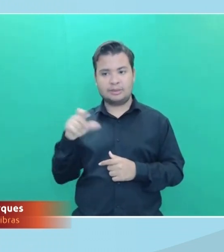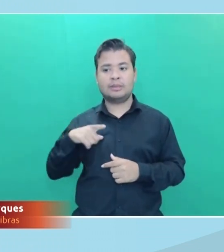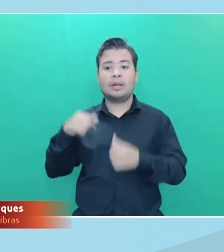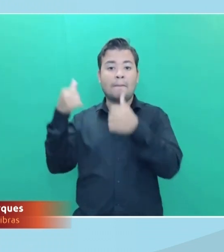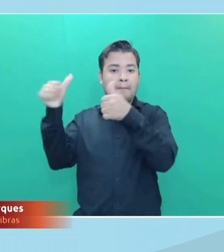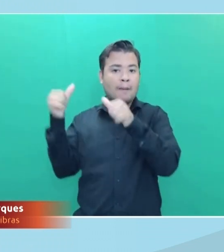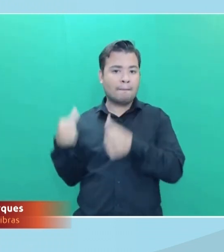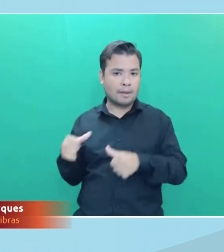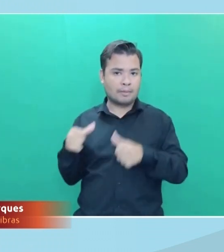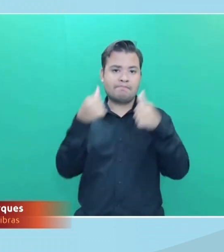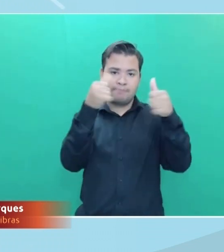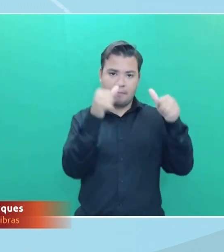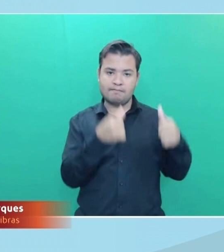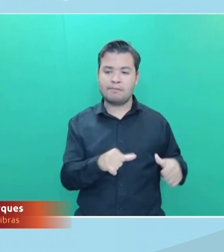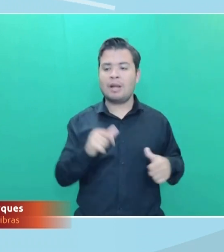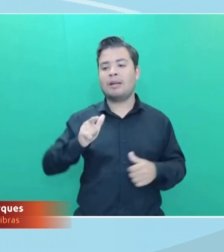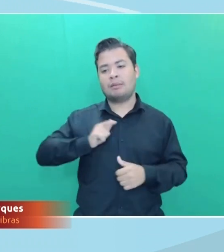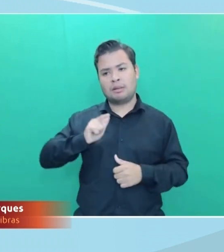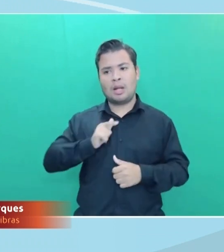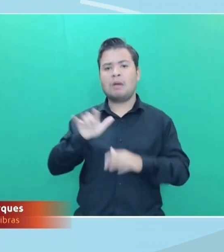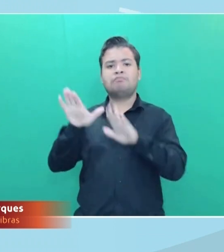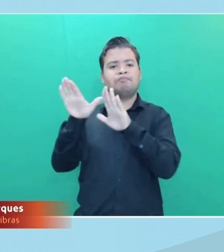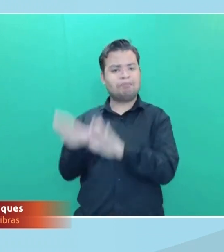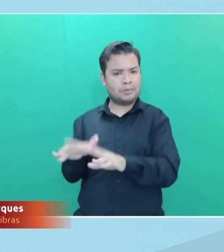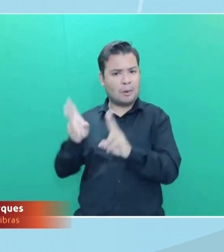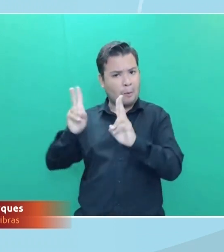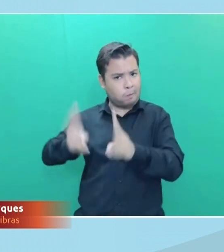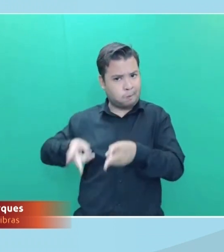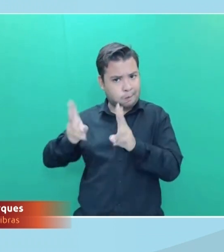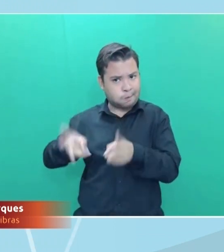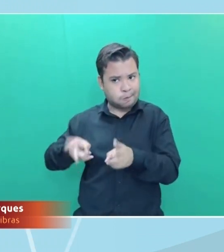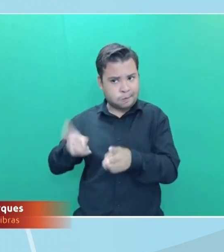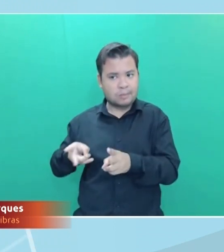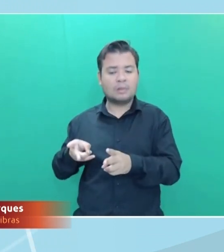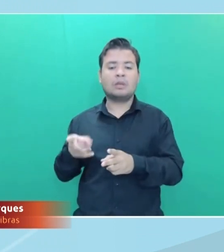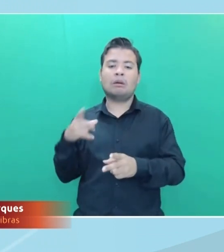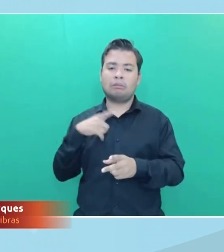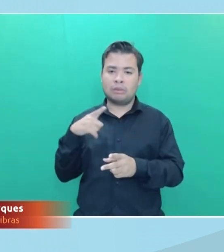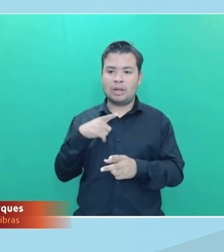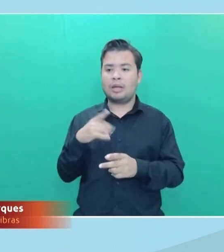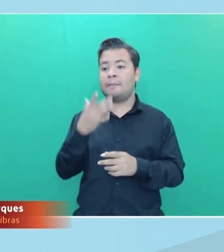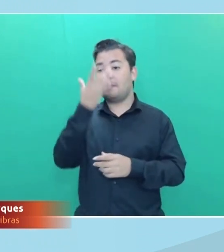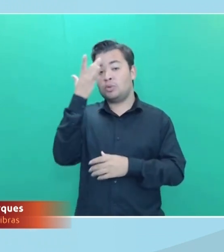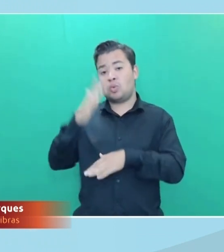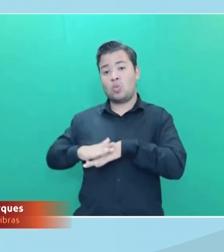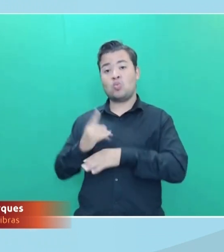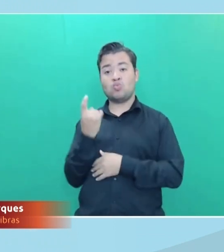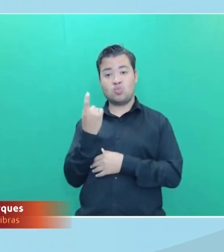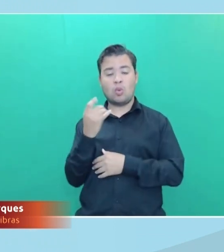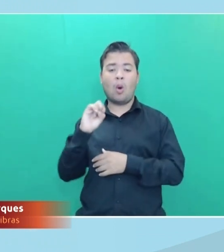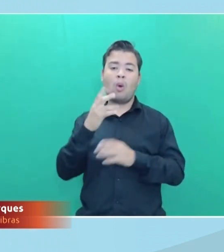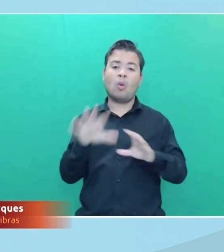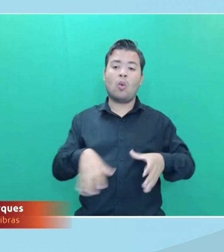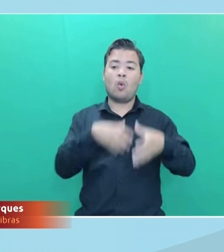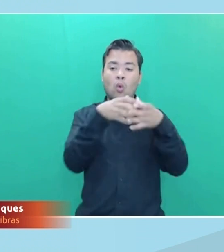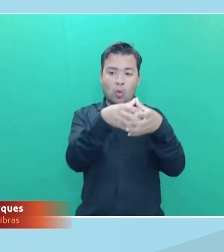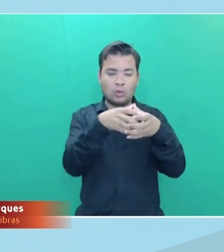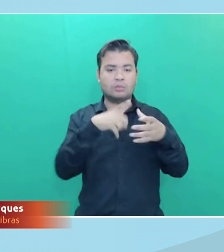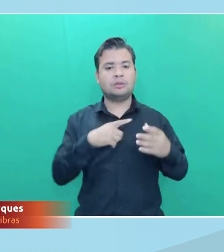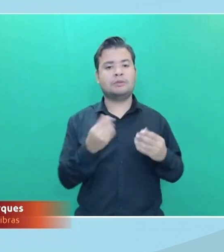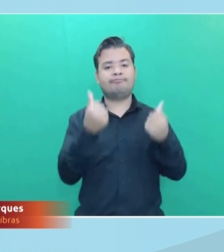ficam instaladas regularmente, tanto exposições individuais quanto coletivas de